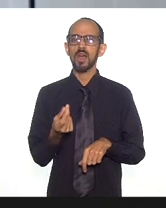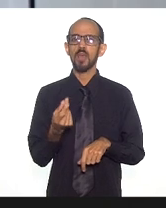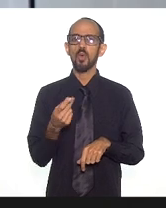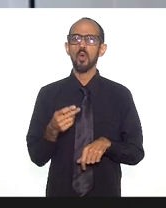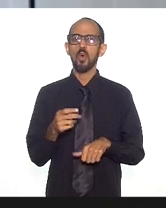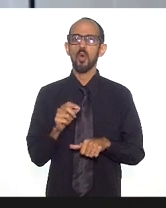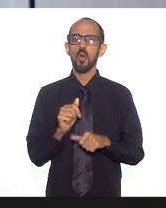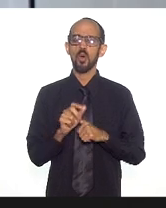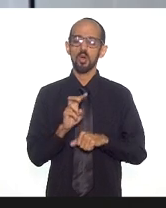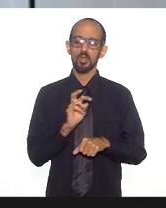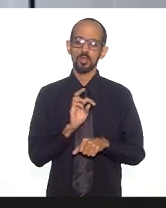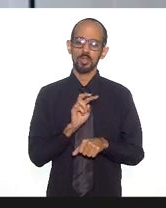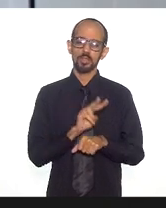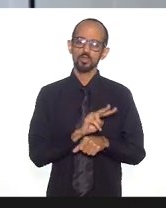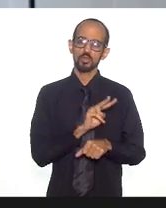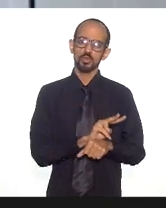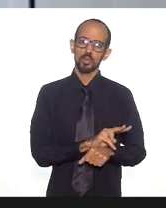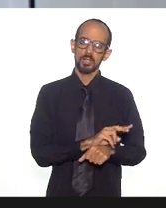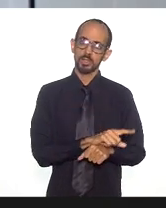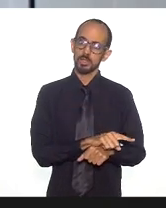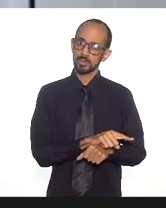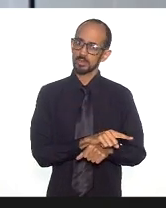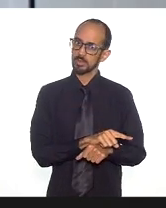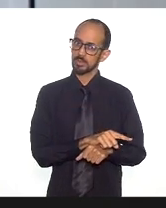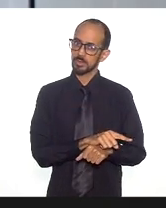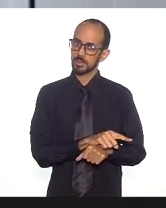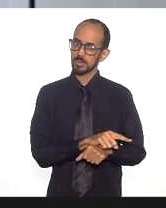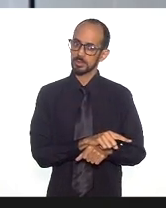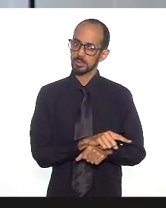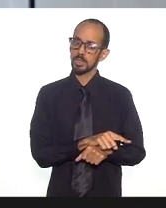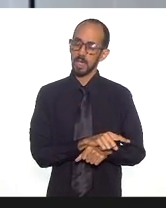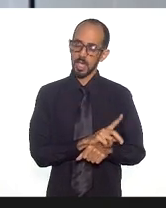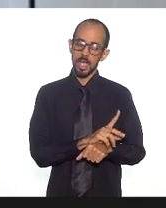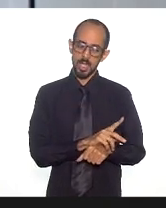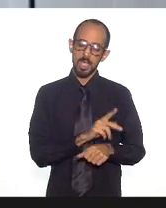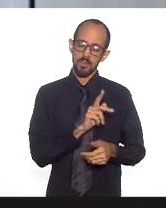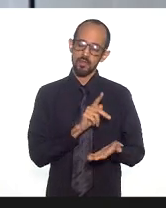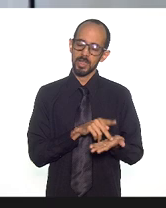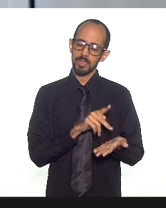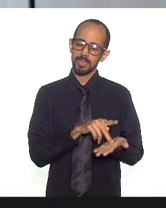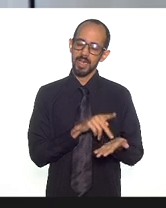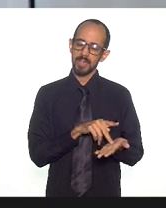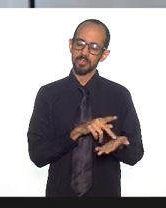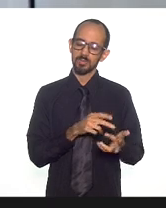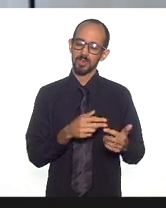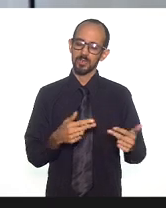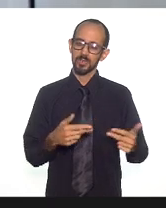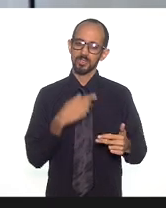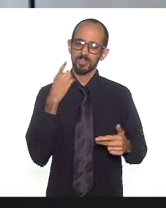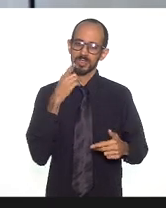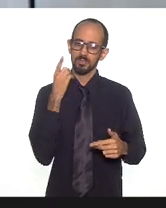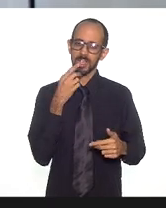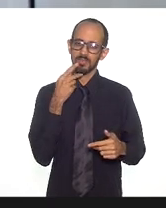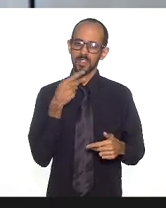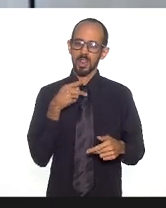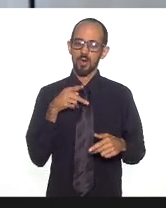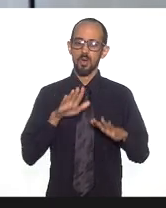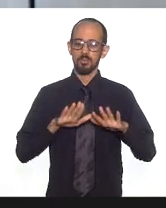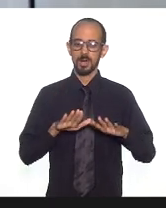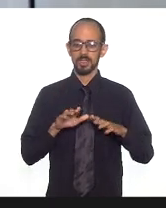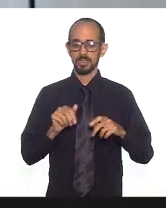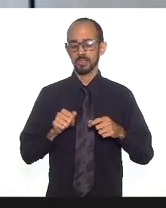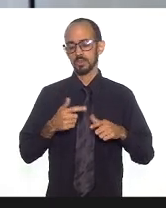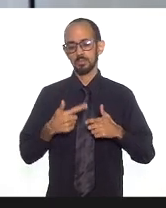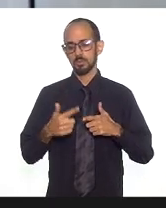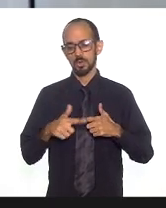tutorias? Isso realmente que o deputado colocou aí é uma questão também chave. Agora, isso é uma questão